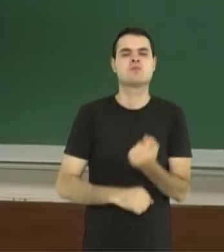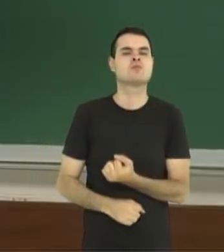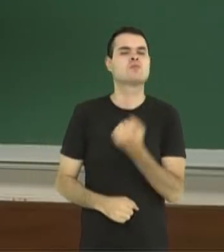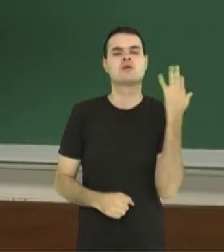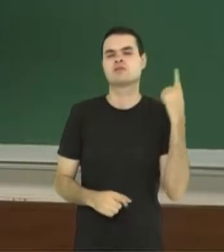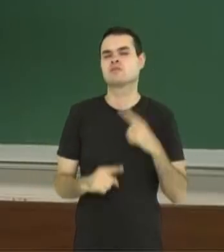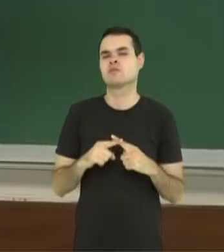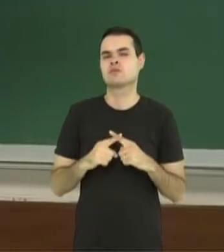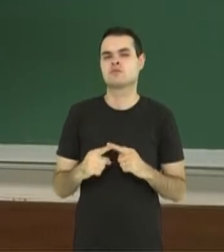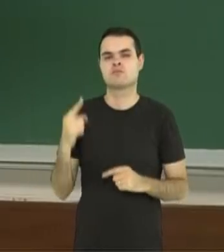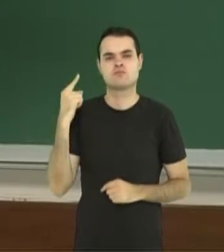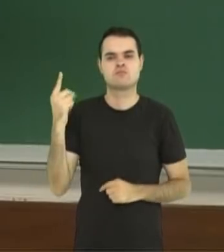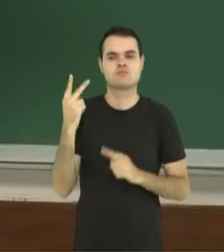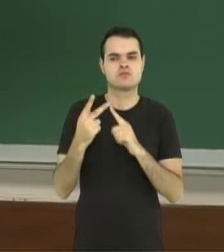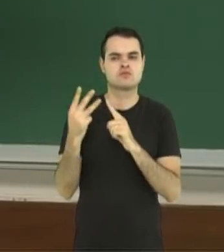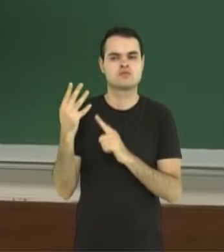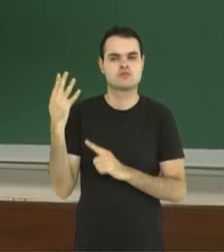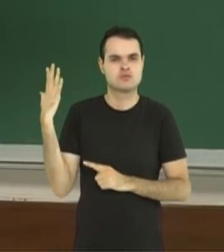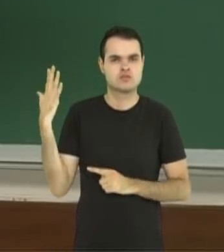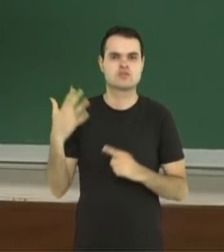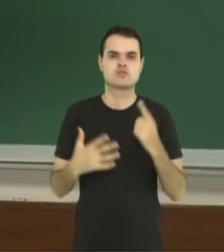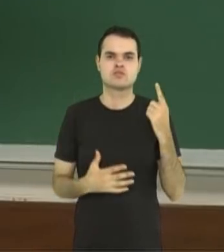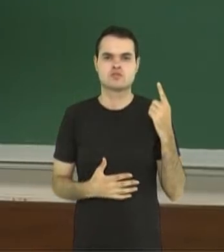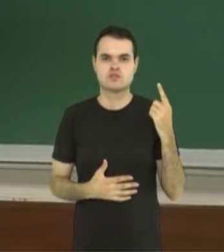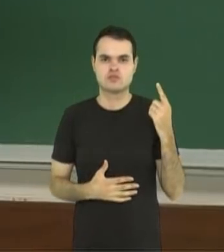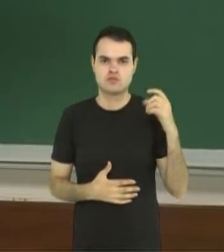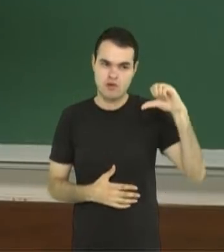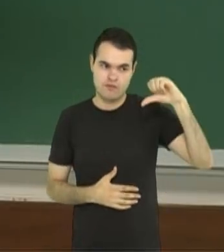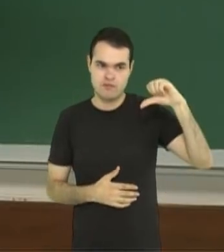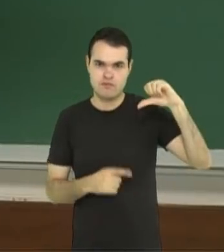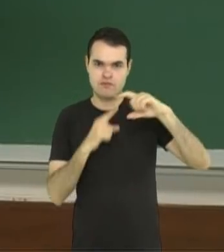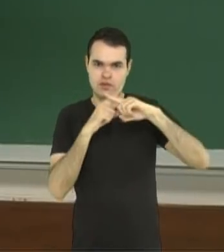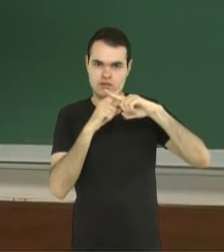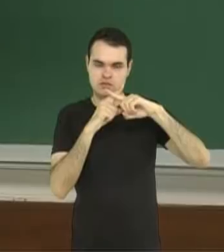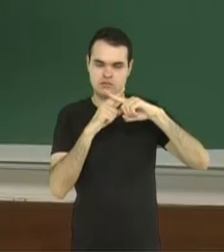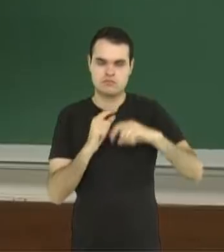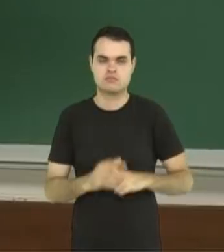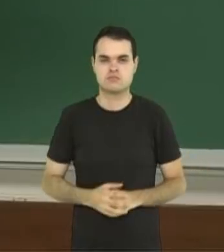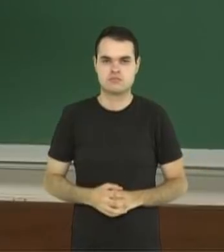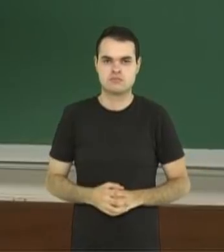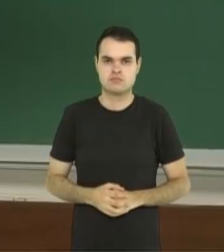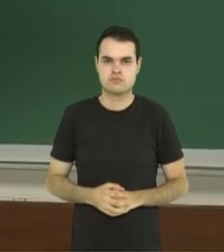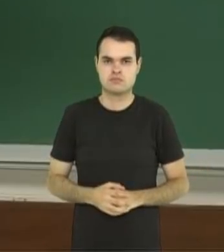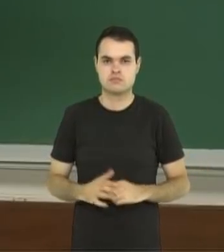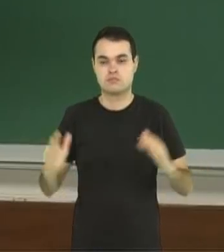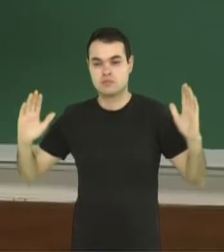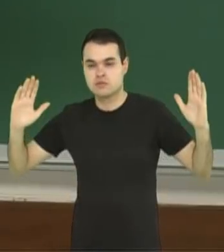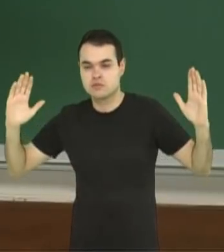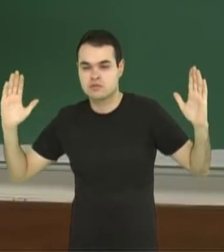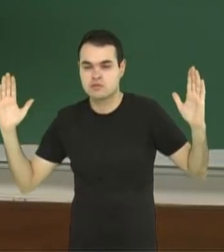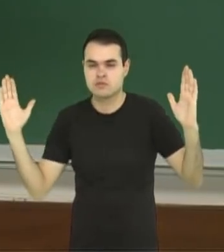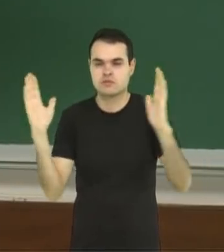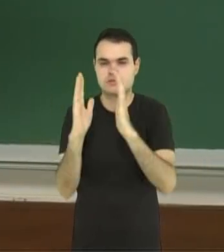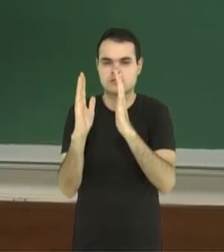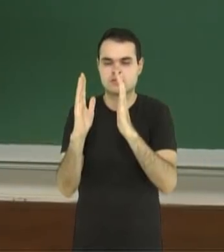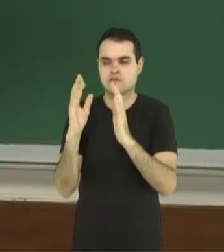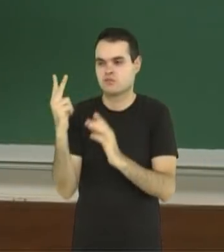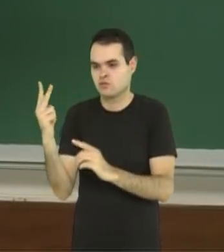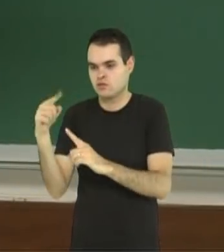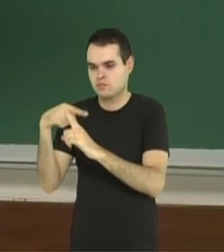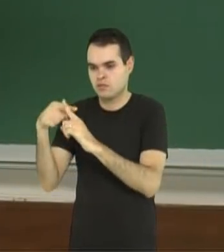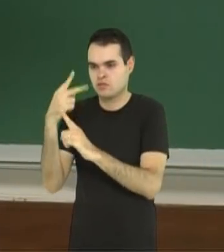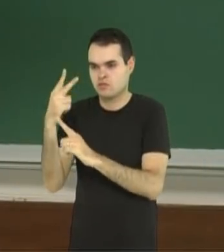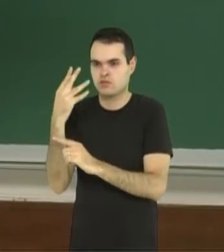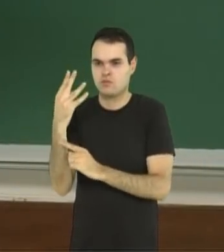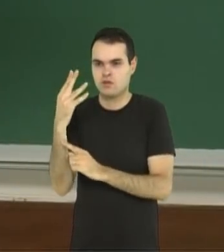1, 2, 3, 4, 5, 6, 7, 8, 9. Se eu fazer essa soma, vocês vão somar 2 mais 2,